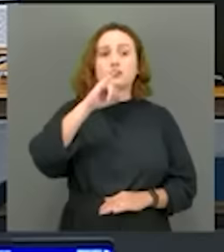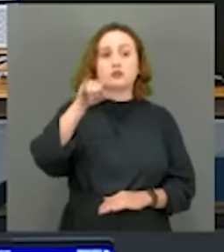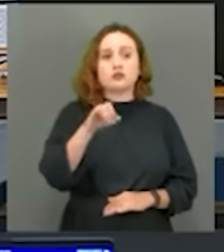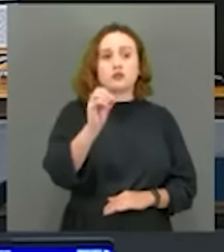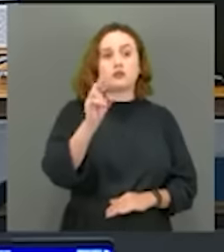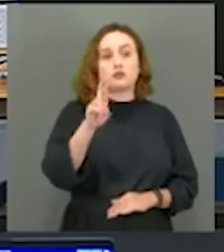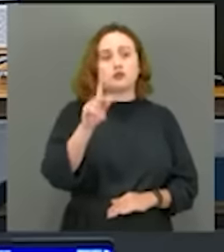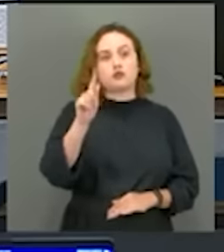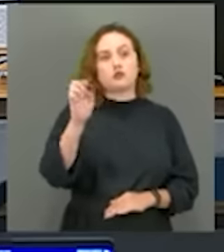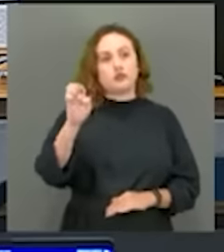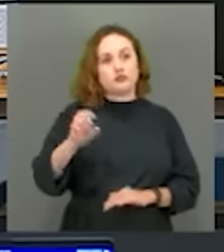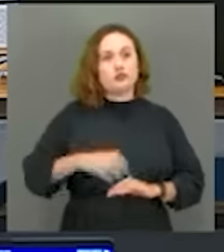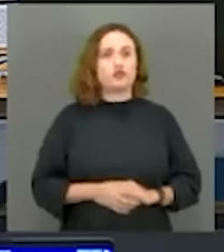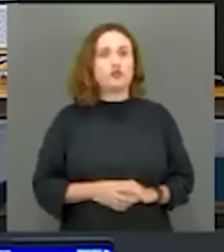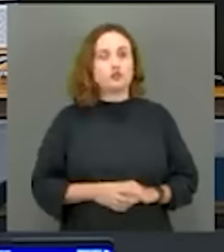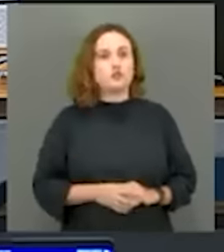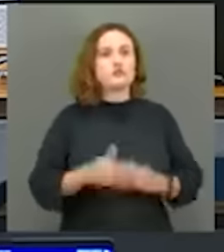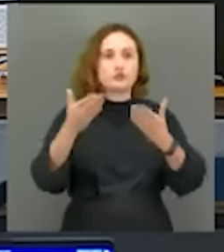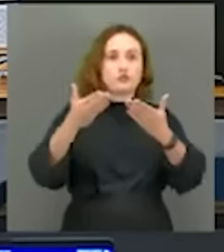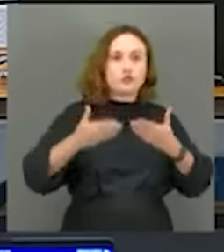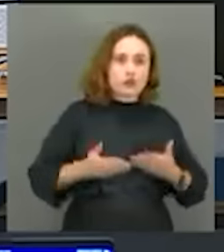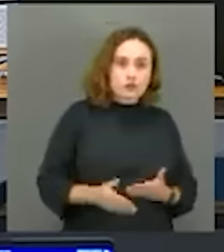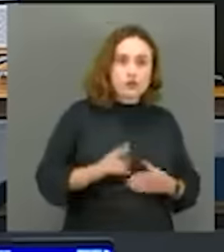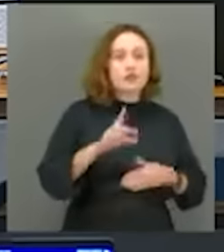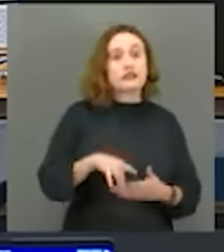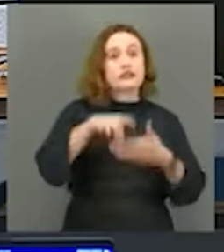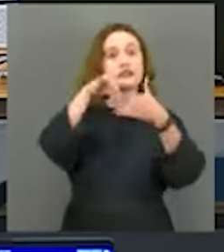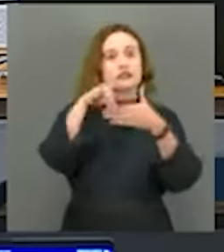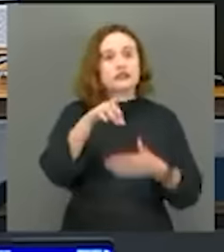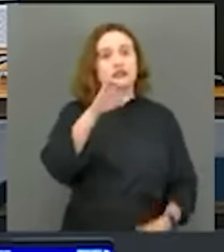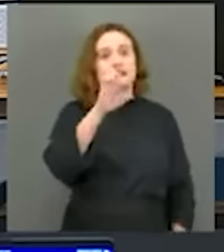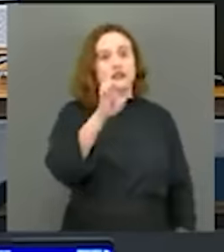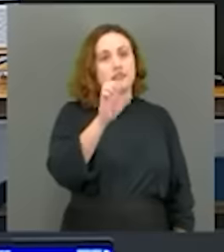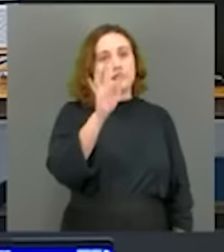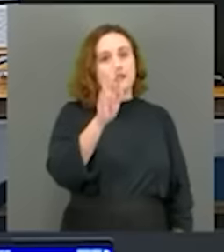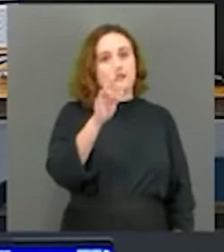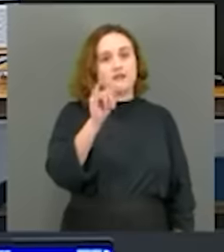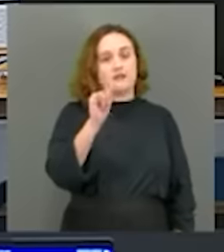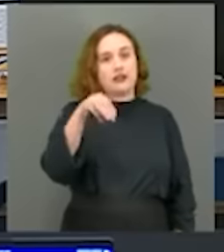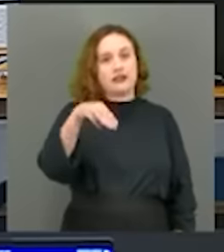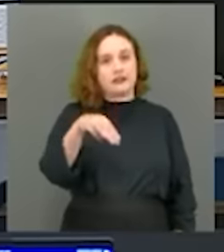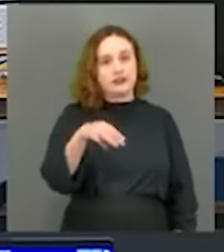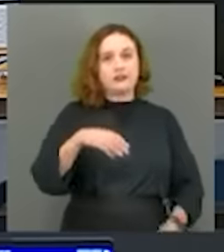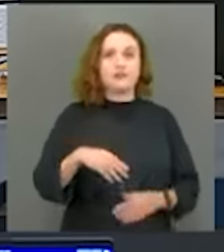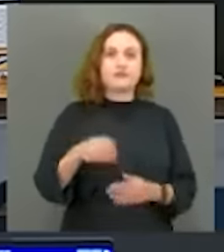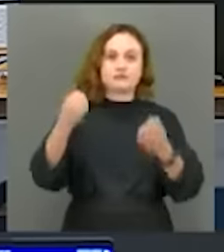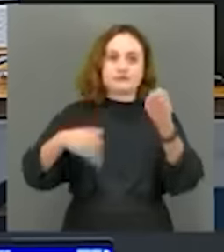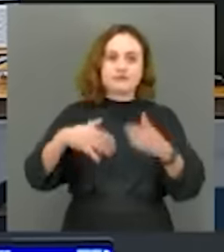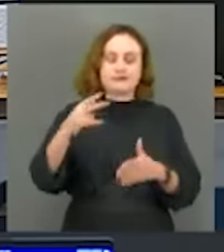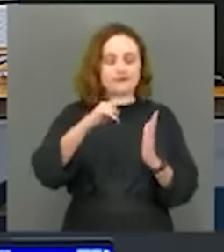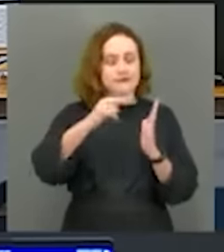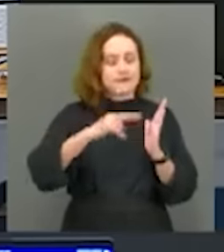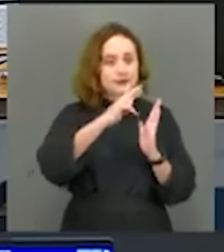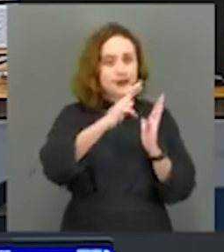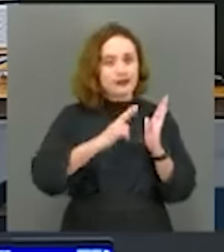palavra ao Líder Senador Efraim filho e relator da matéria para proferir o relatório senhor presidente